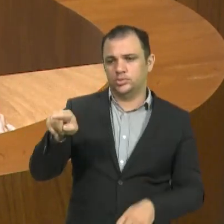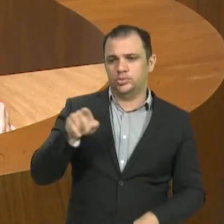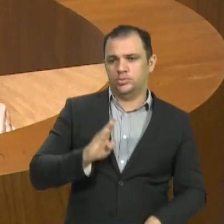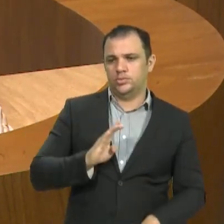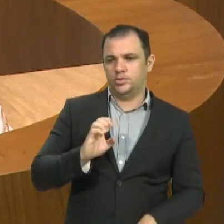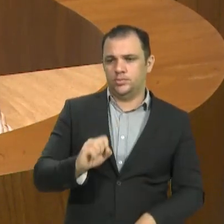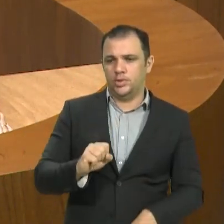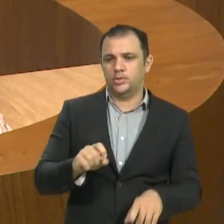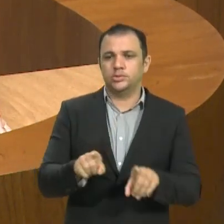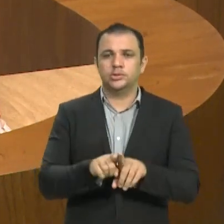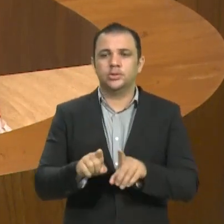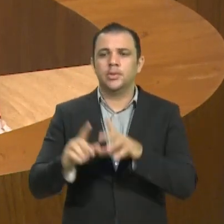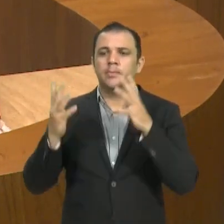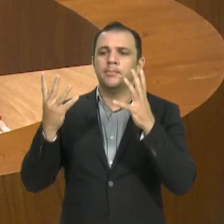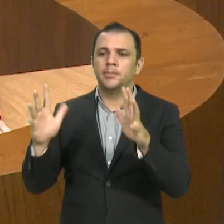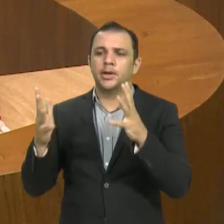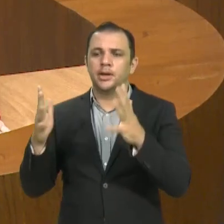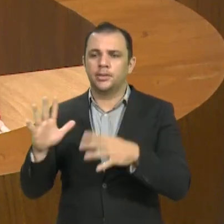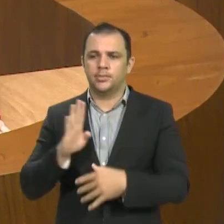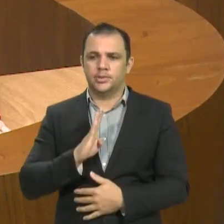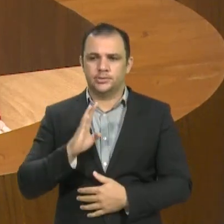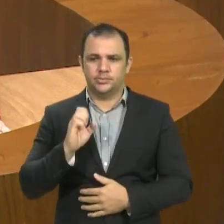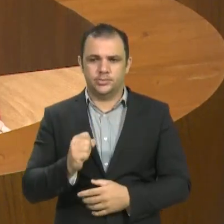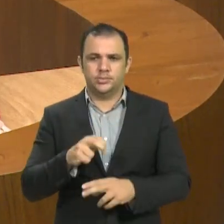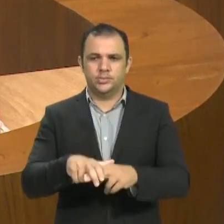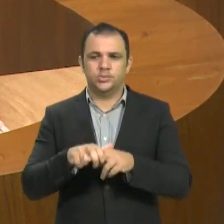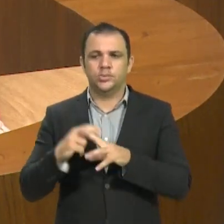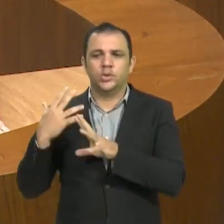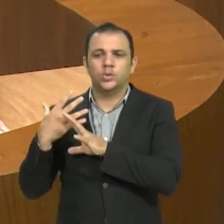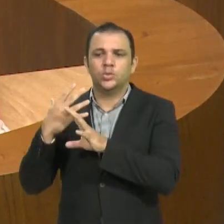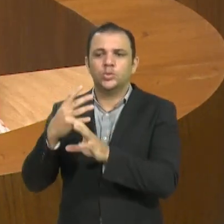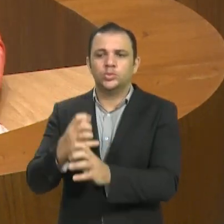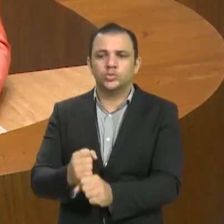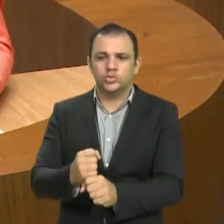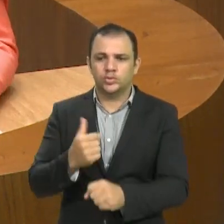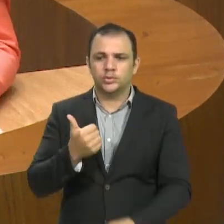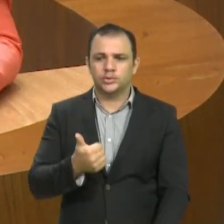parabenizar Balsas pelo seu aniversário de 105 anos. Obrigada.